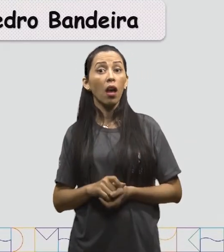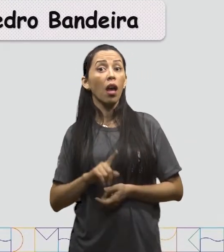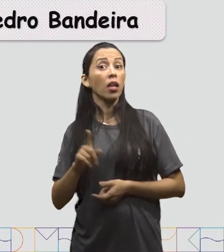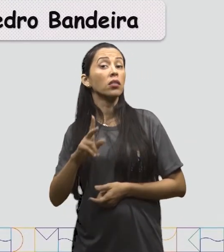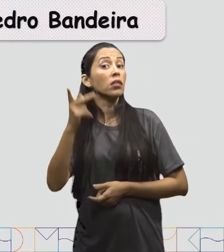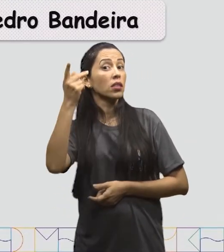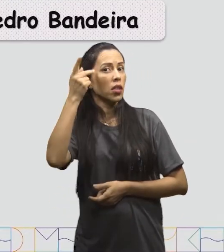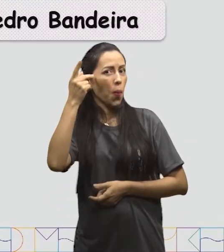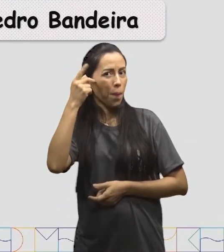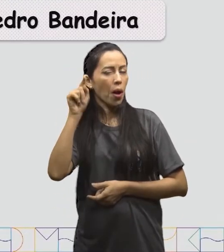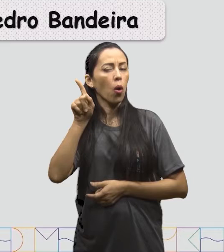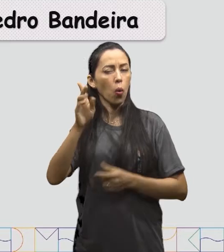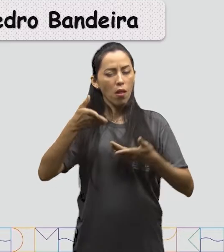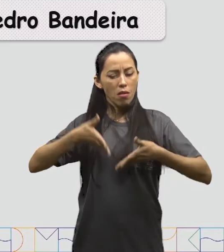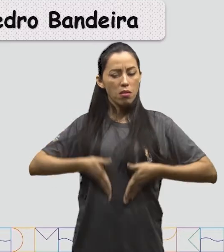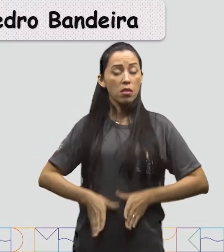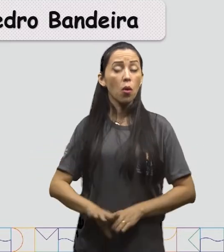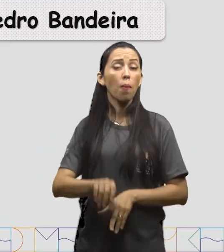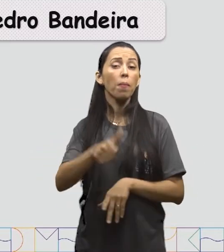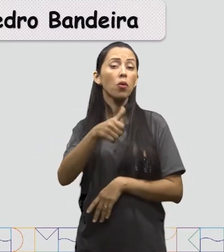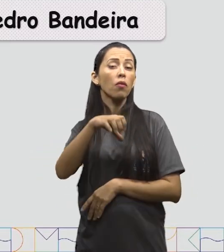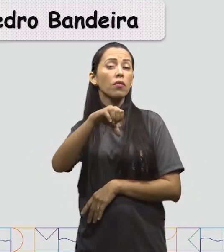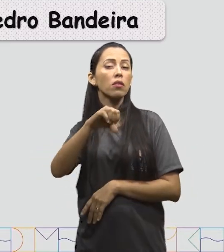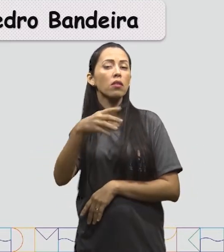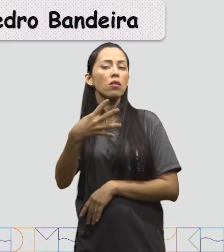Bandeira, nasceu em São Paulo em